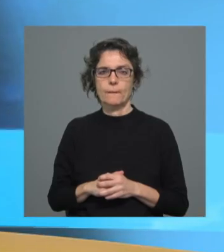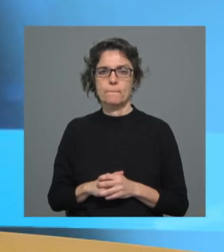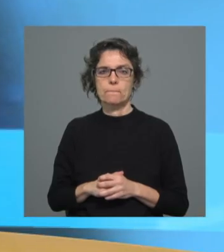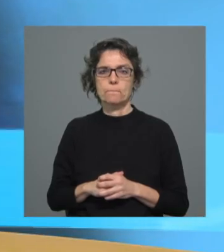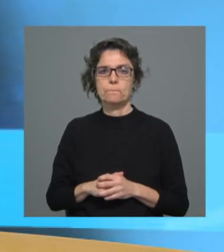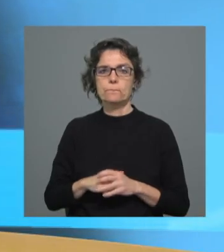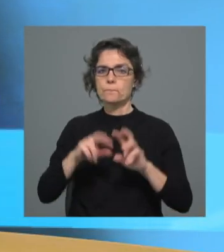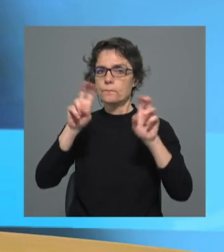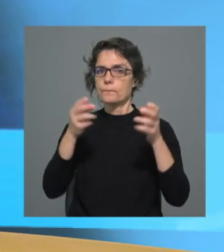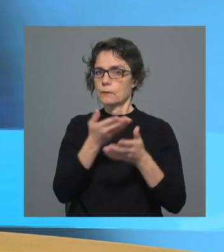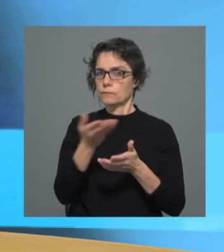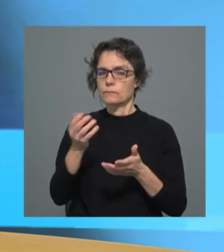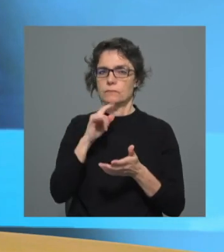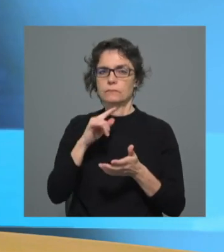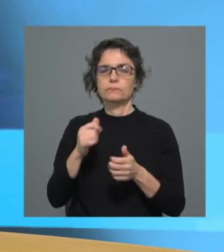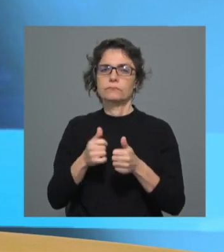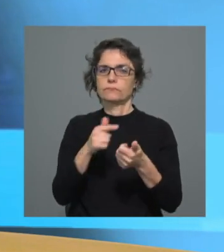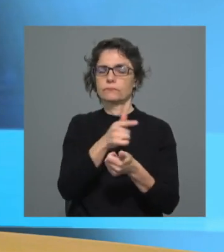Estes são temas que pode acompanhar em